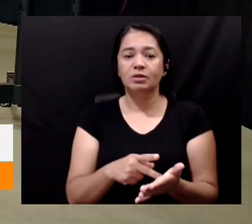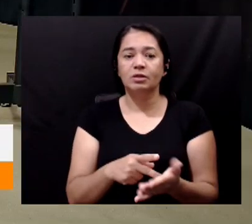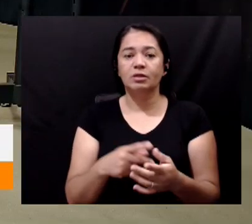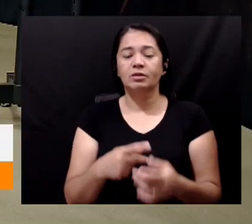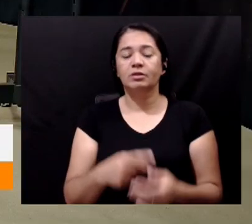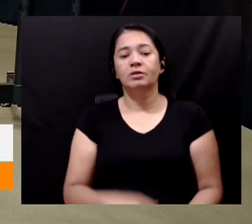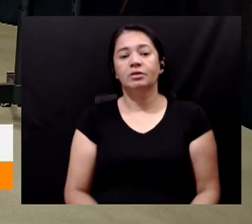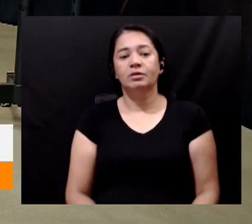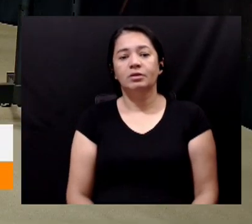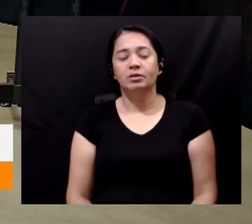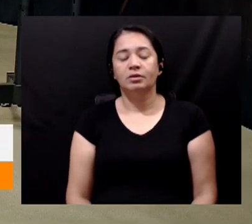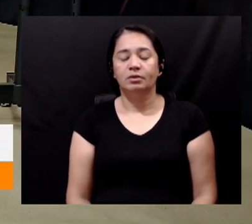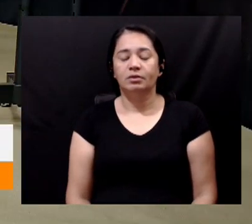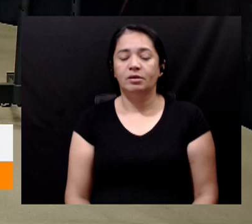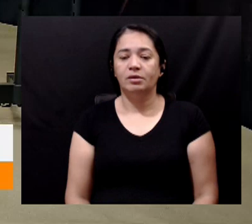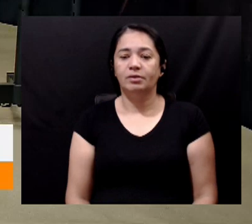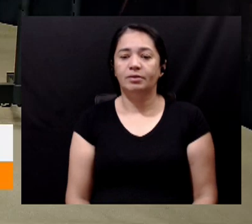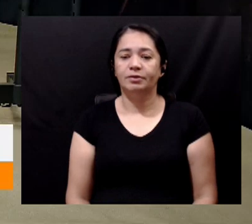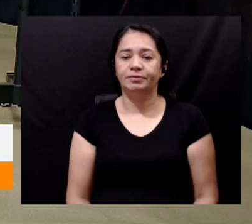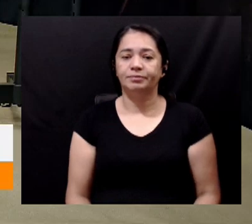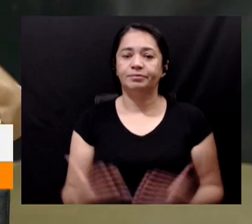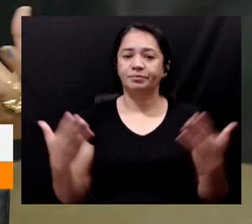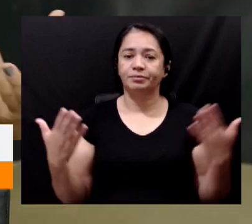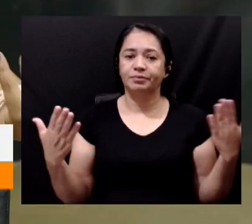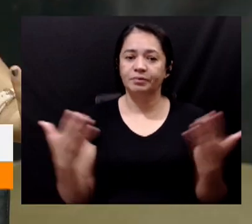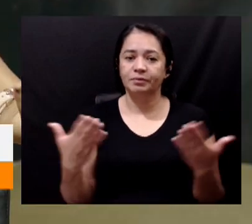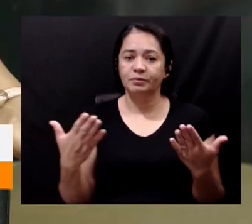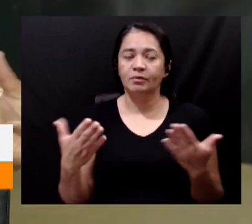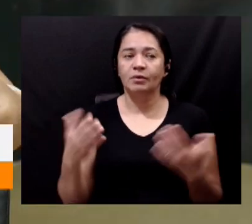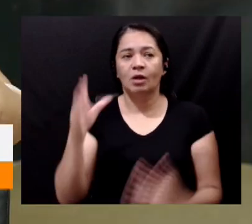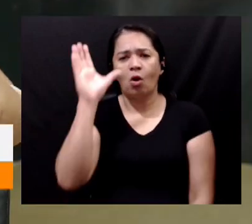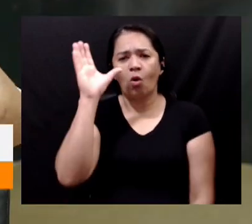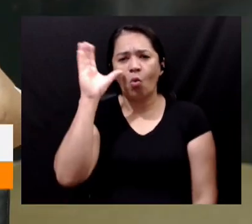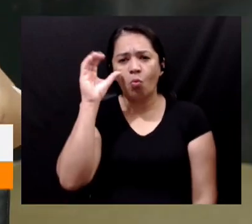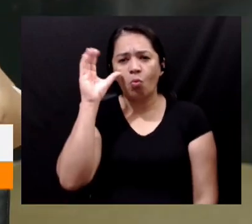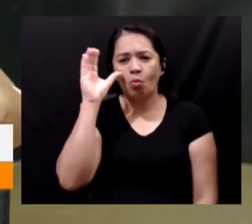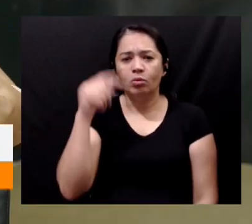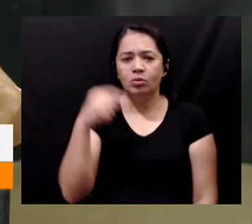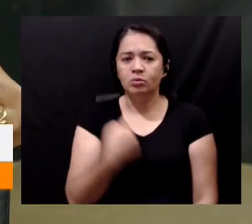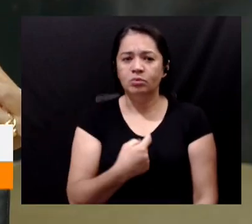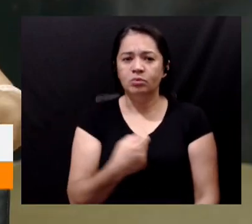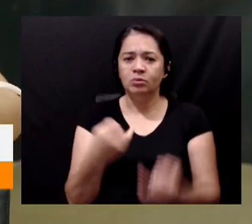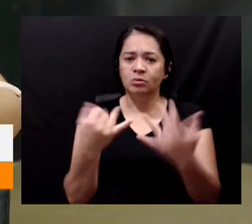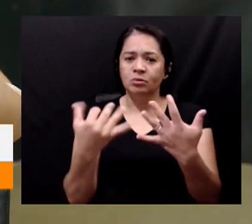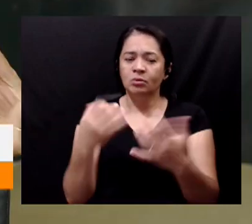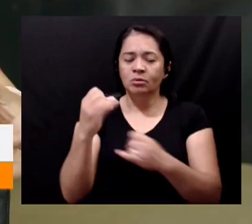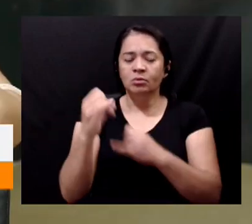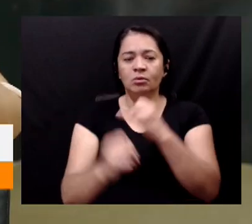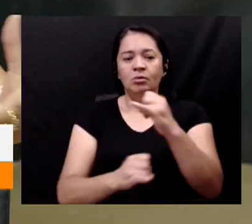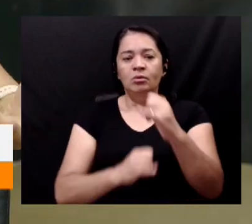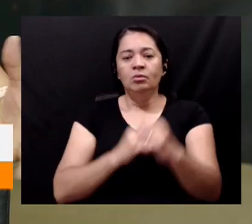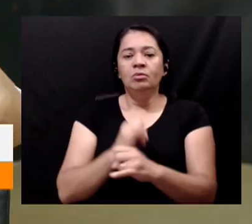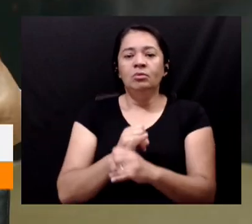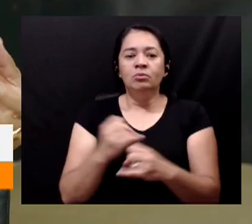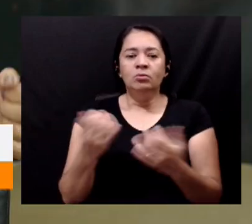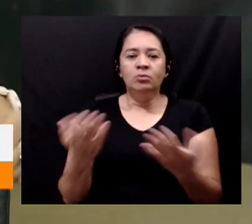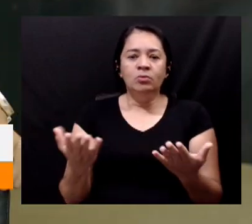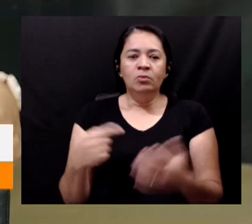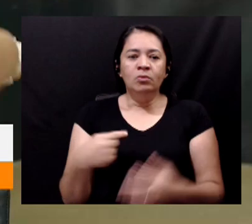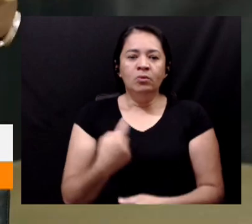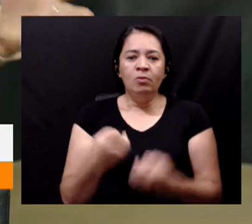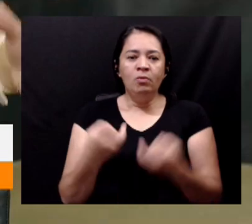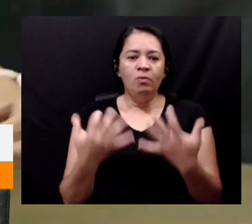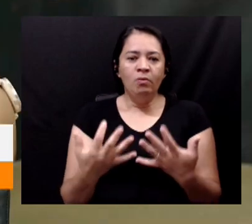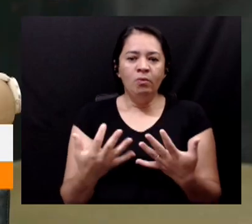Muito bem, doutora. Agora é uma curiosidade, né? A gente fala de internet e aí estamos falando de crimes,